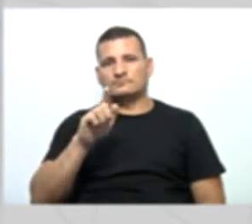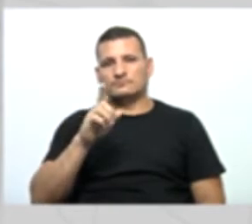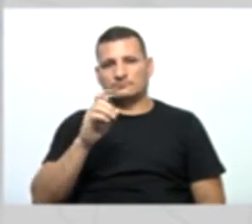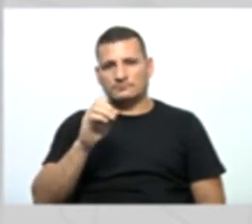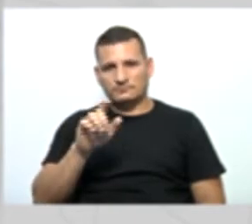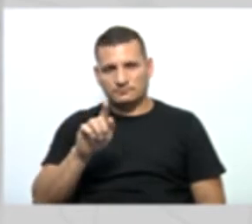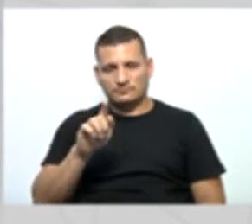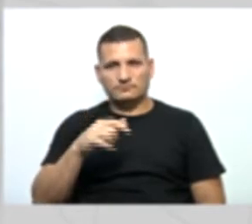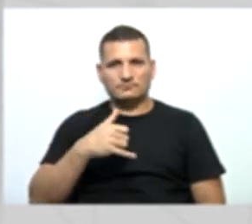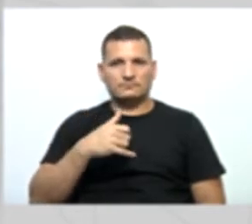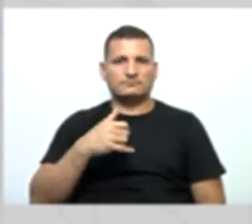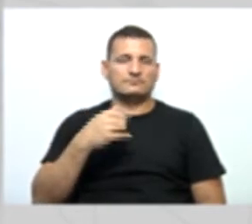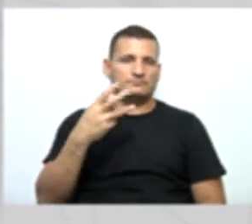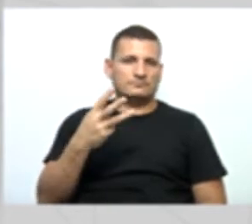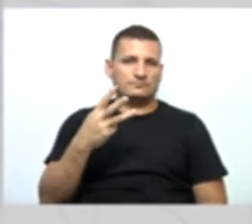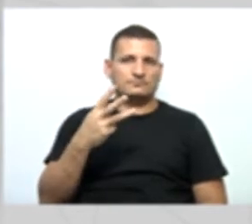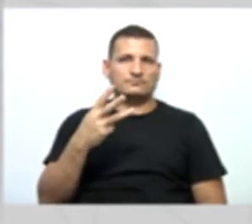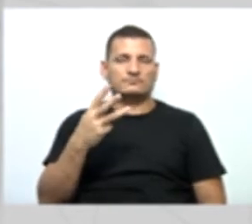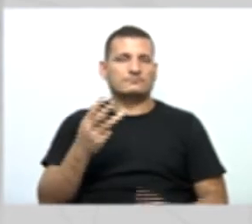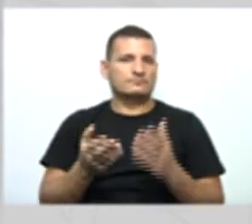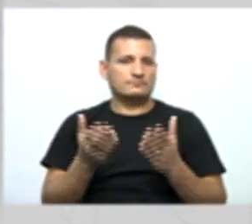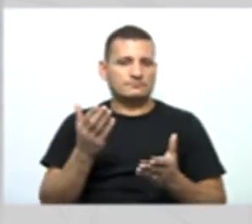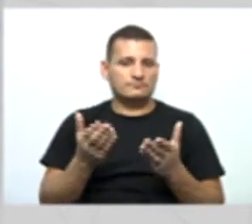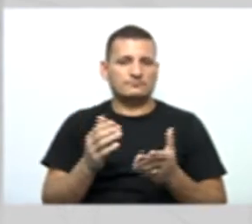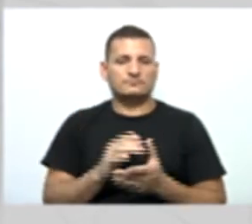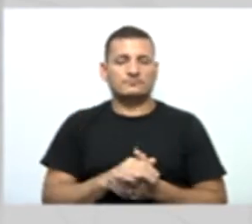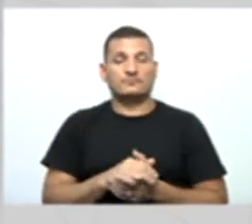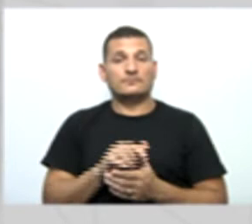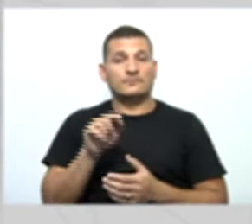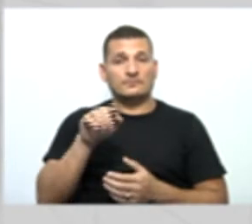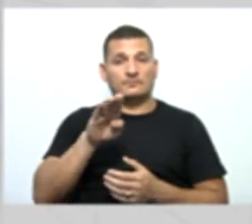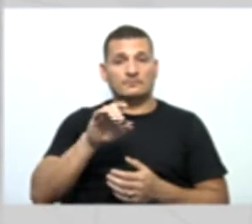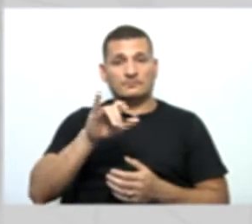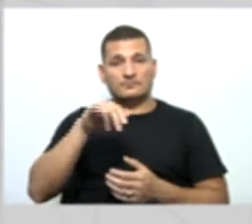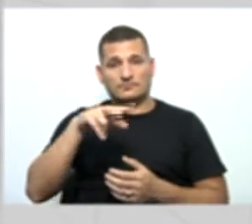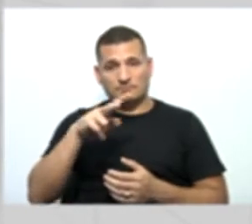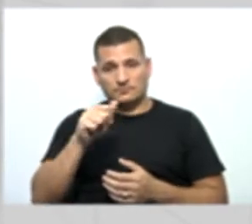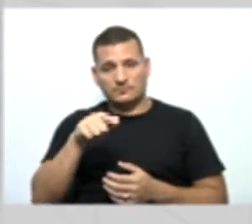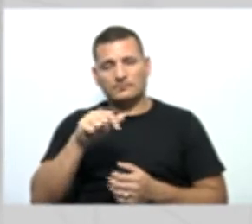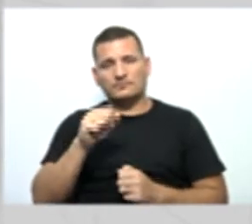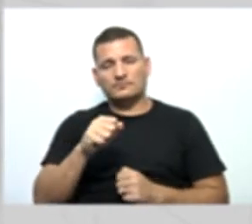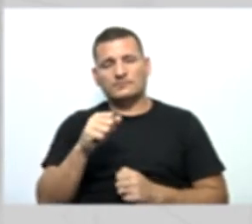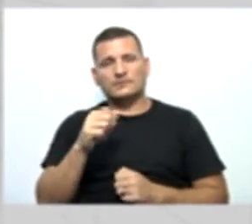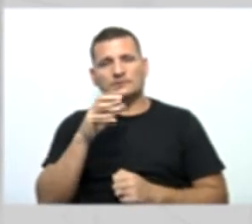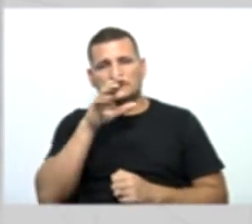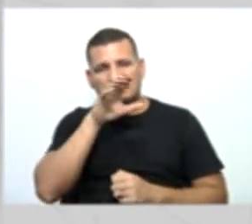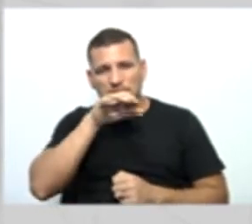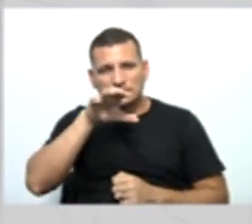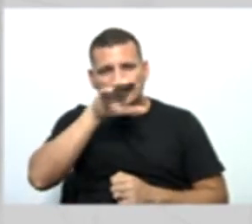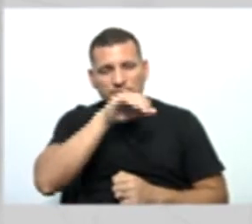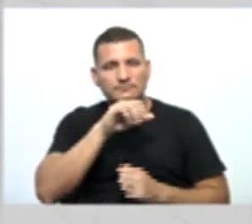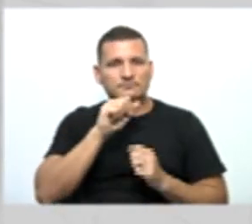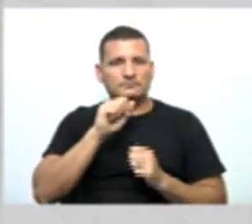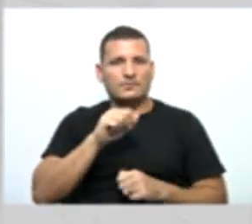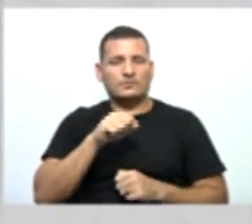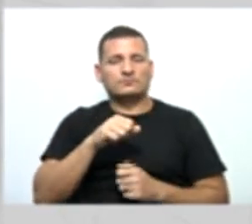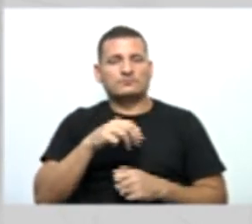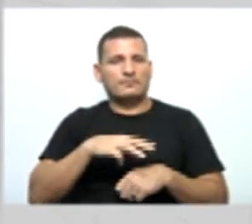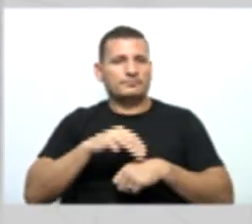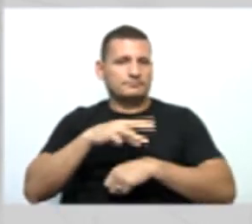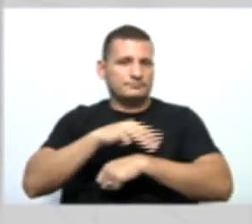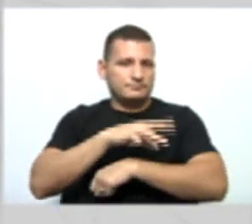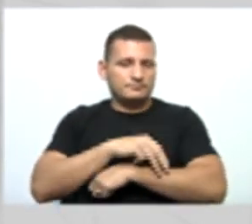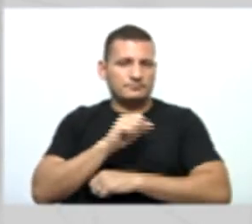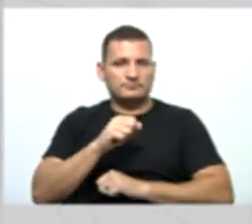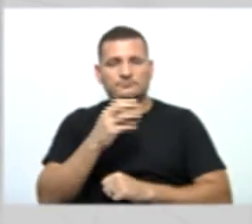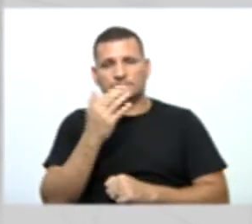quilos. E a Belinha também pode latir, pular e comer. Deu para entender aqui, pessoal, a